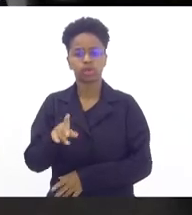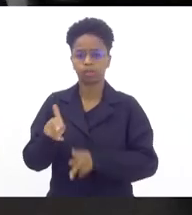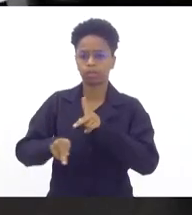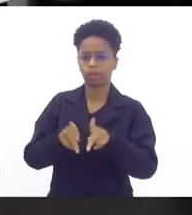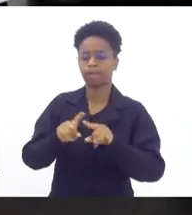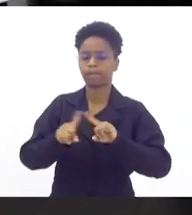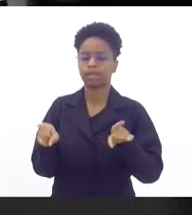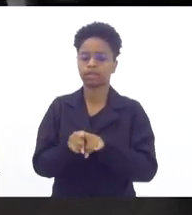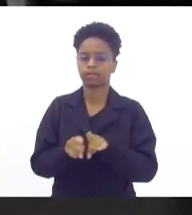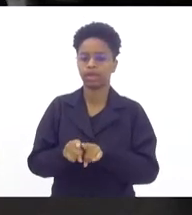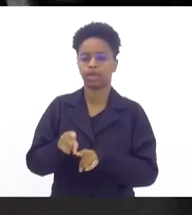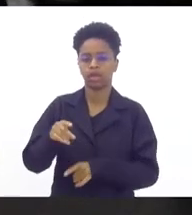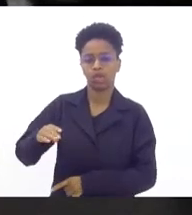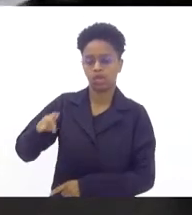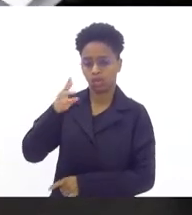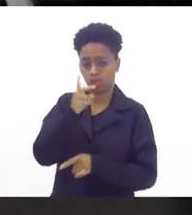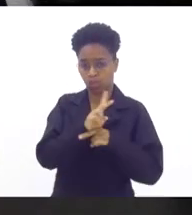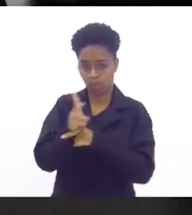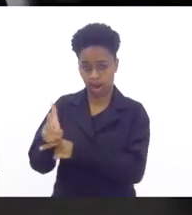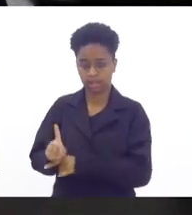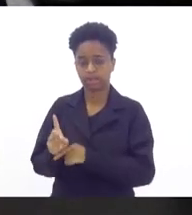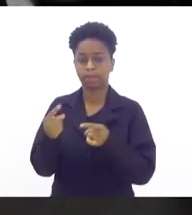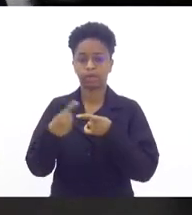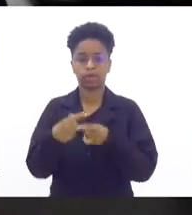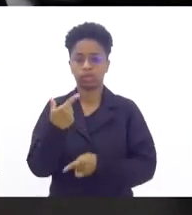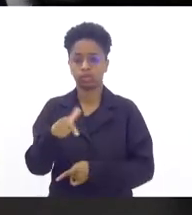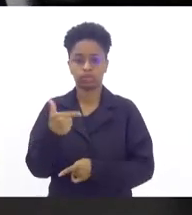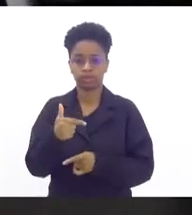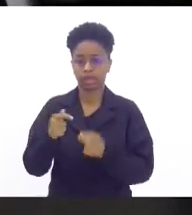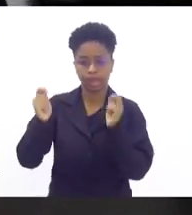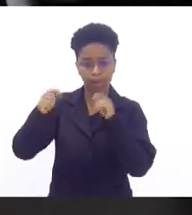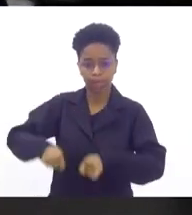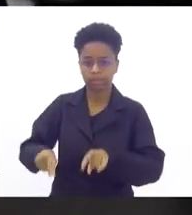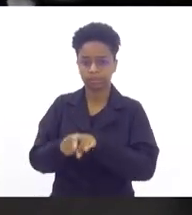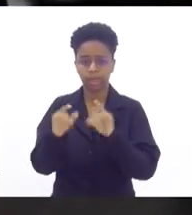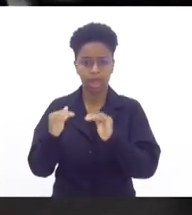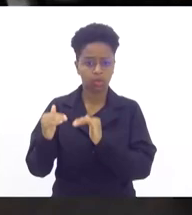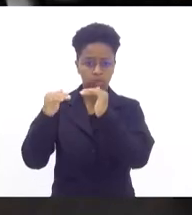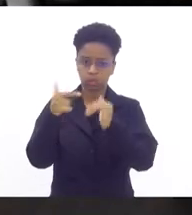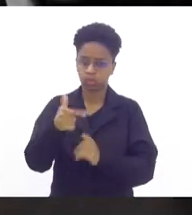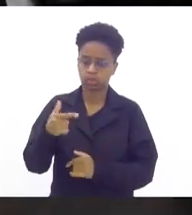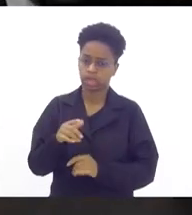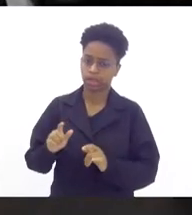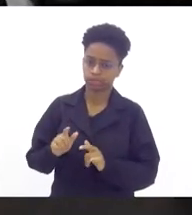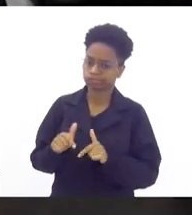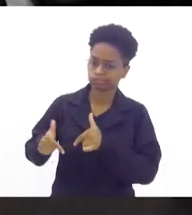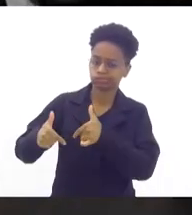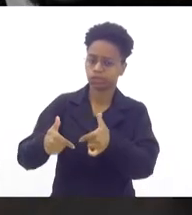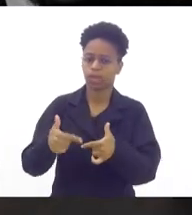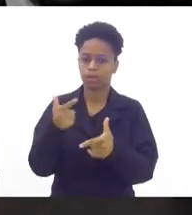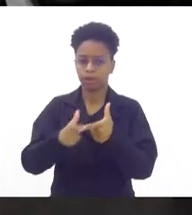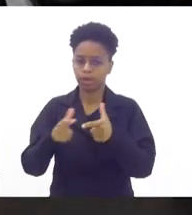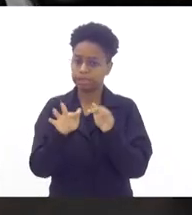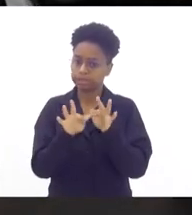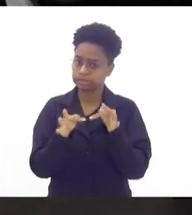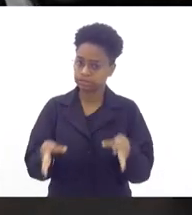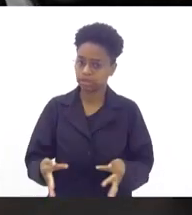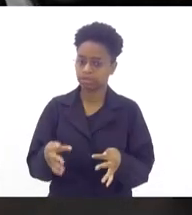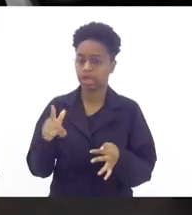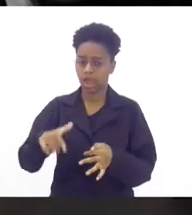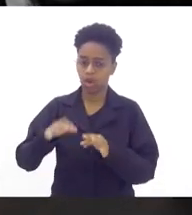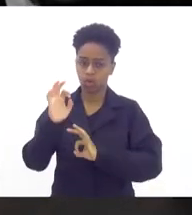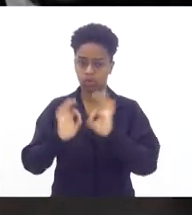não tem competência nem autoridade para enfrentar um problema que é simples de resolver que é da ordem nessa cidade